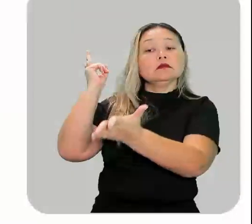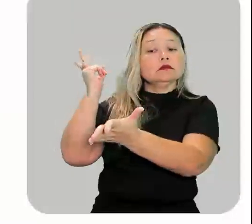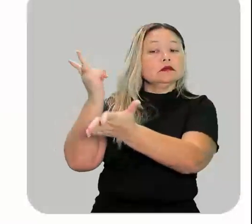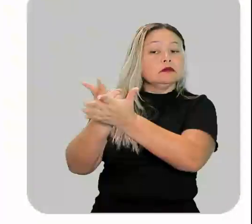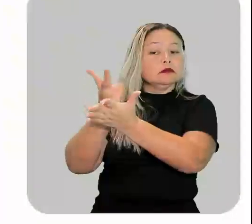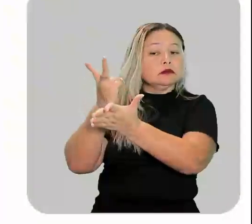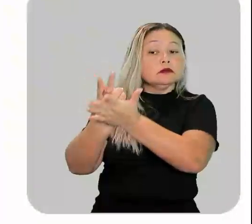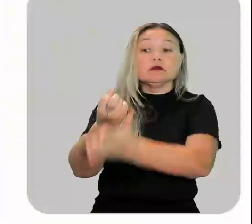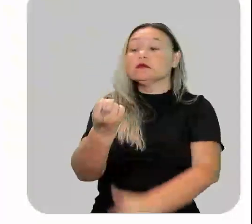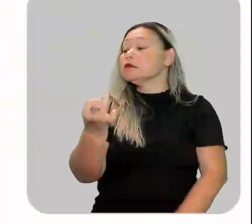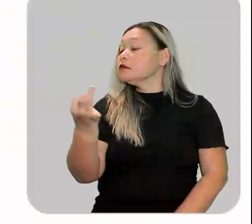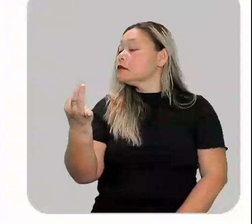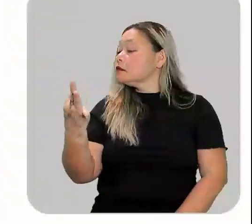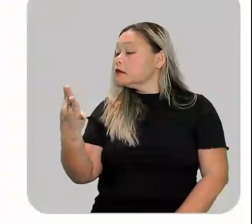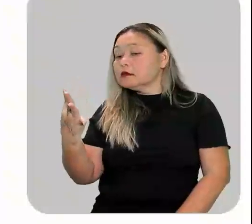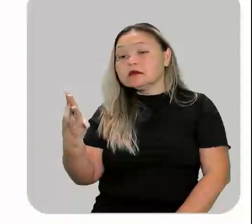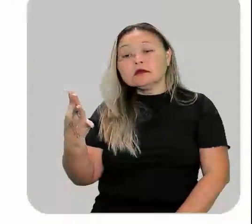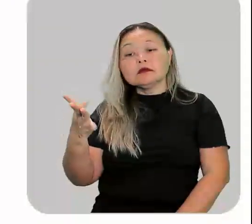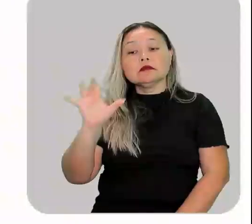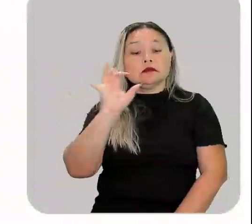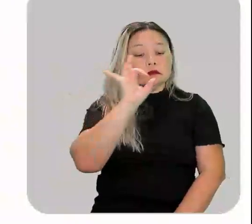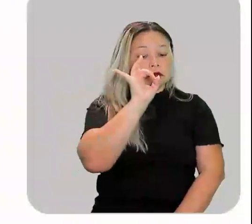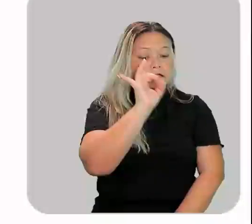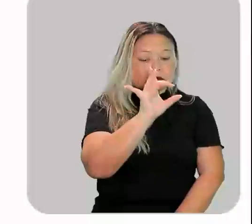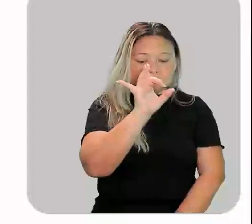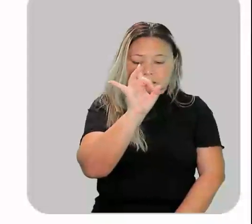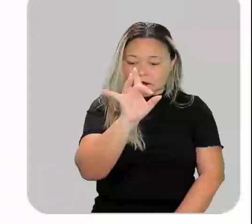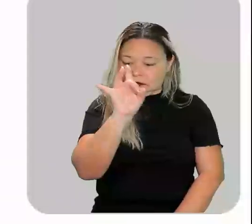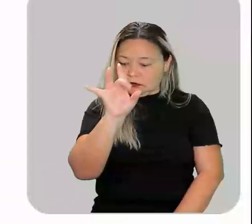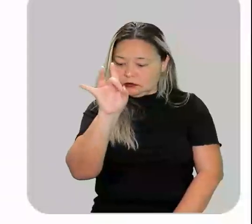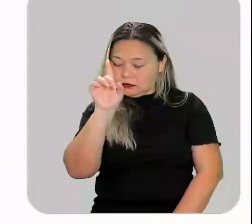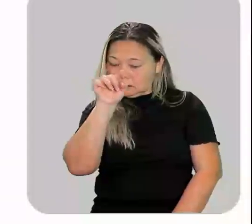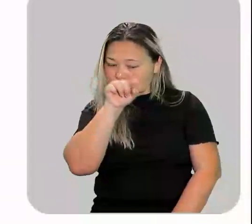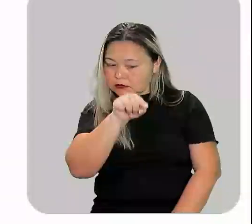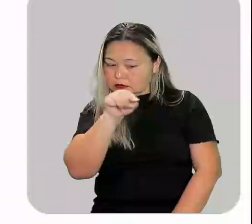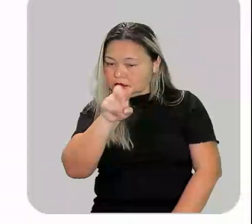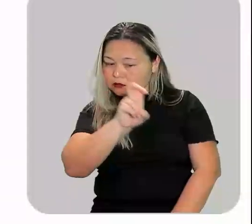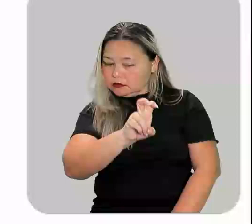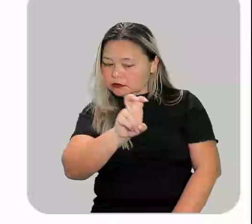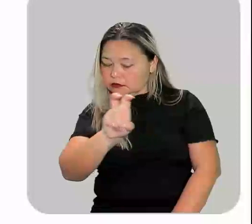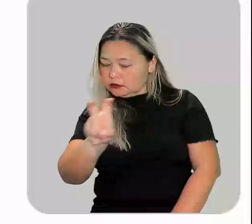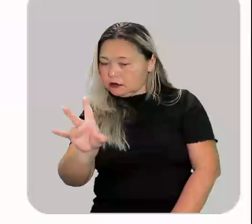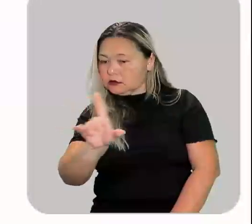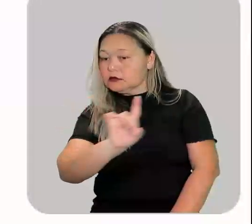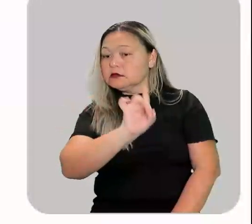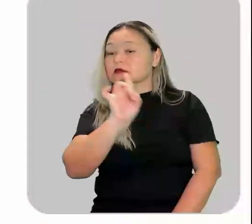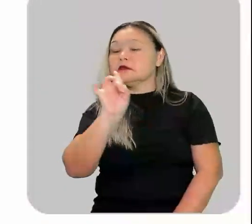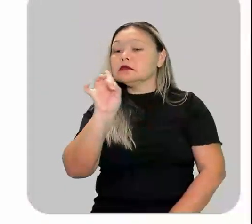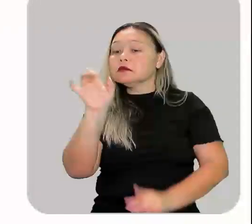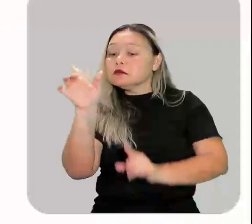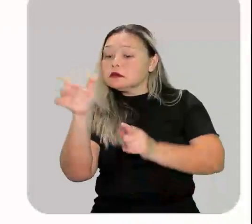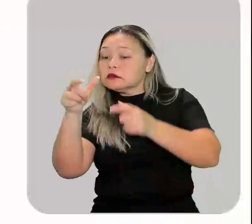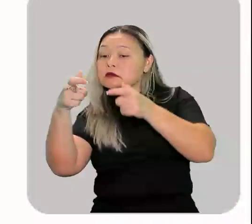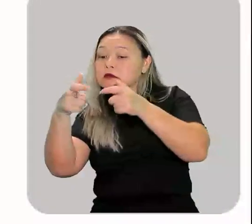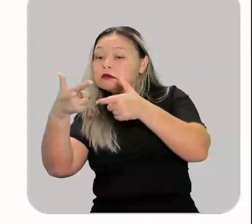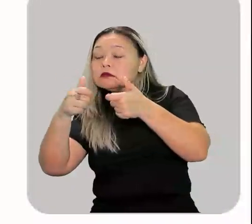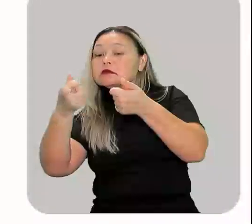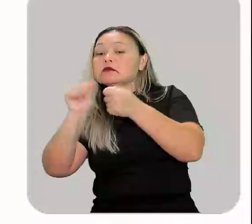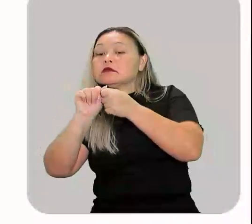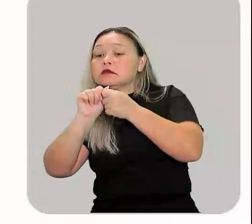mesmas quantidades de cada um deles. O setor de controle de